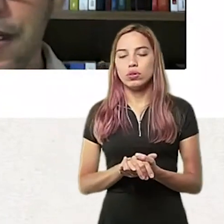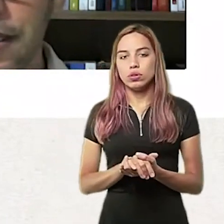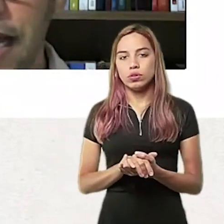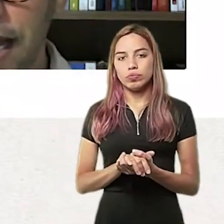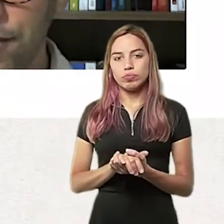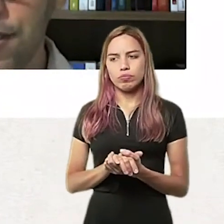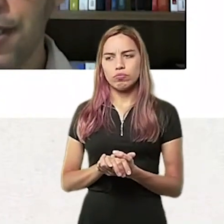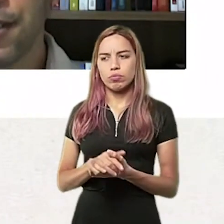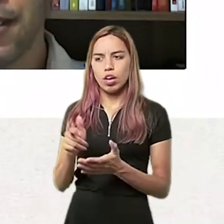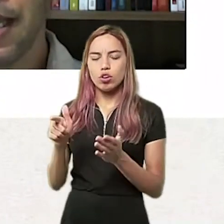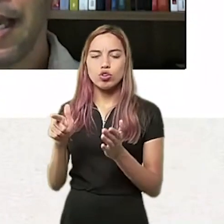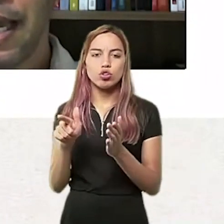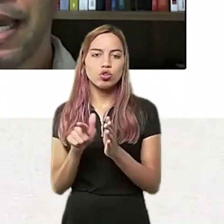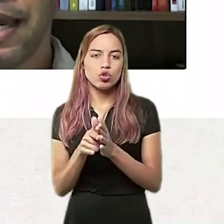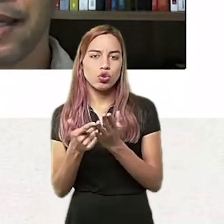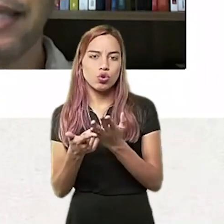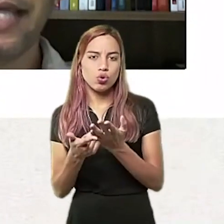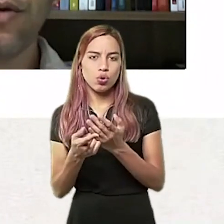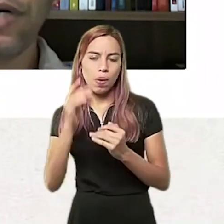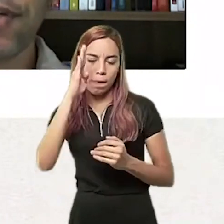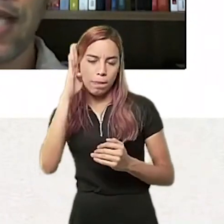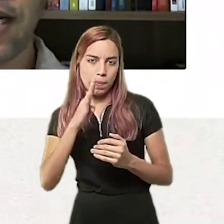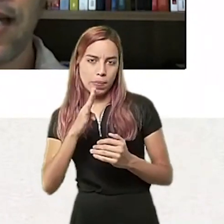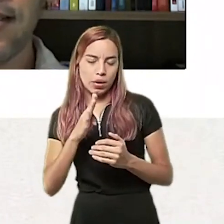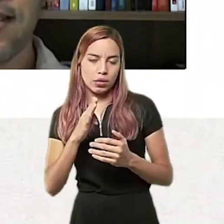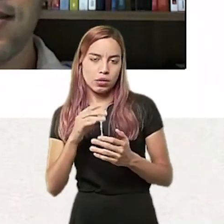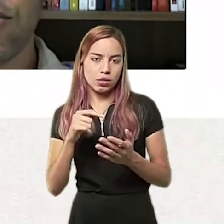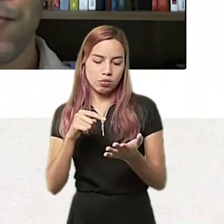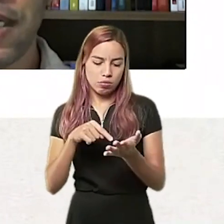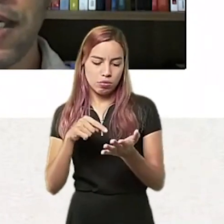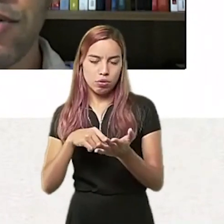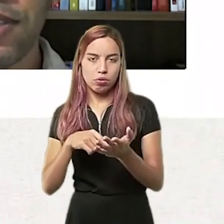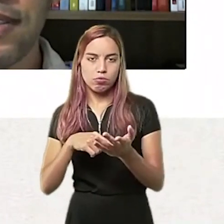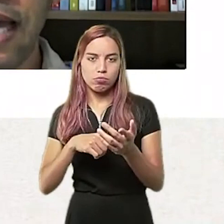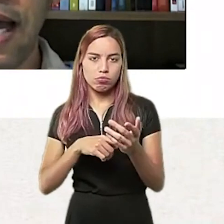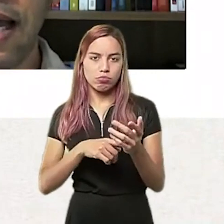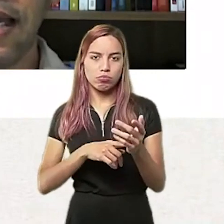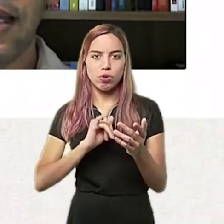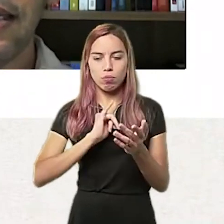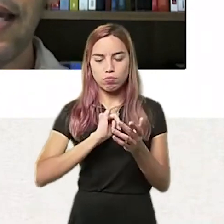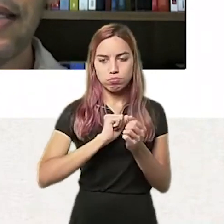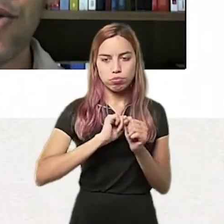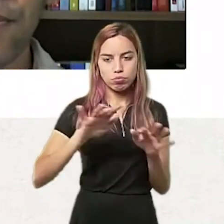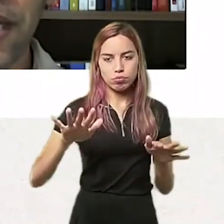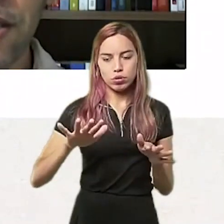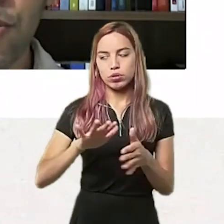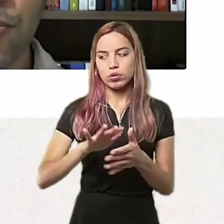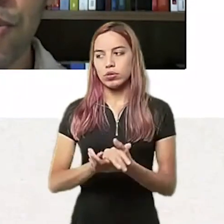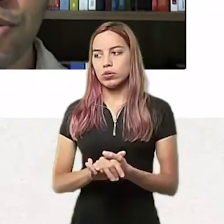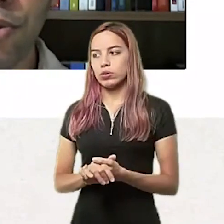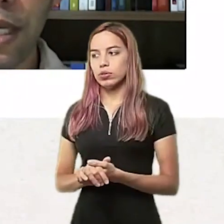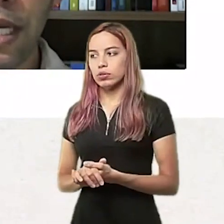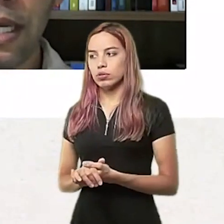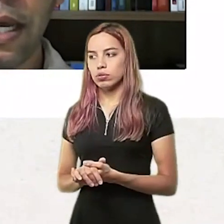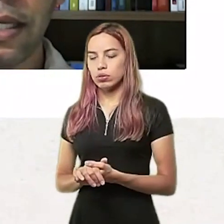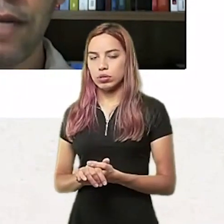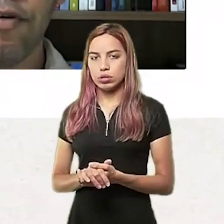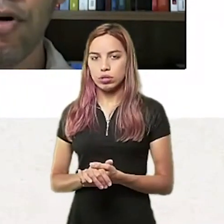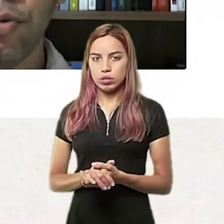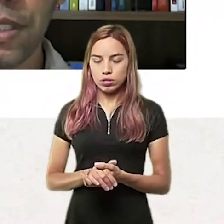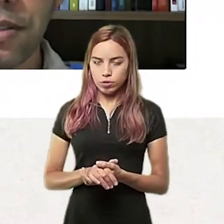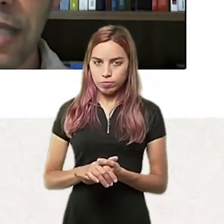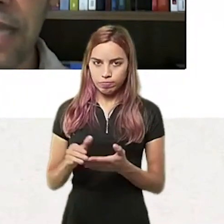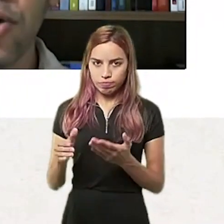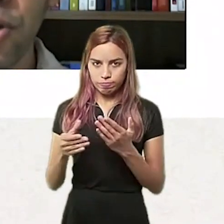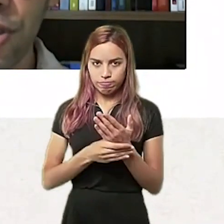muita facilidade. Quem tem o livro da Clarice, se eu não me engano, está em A Descoberta do Mundo,